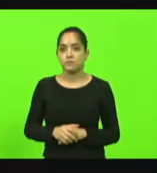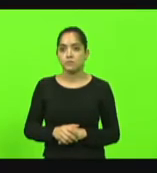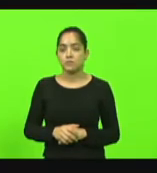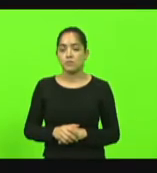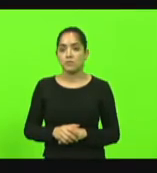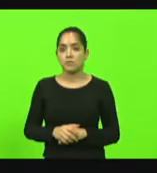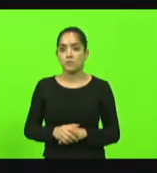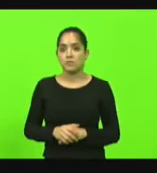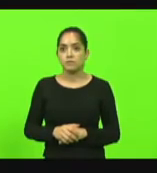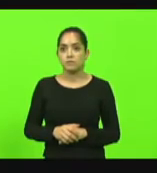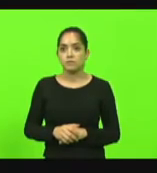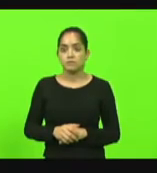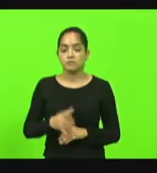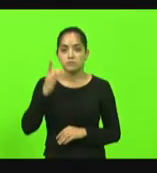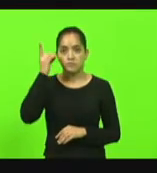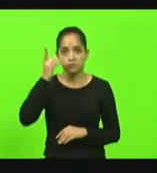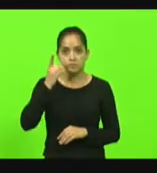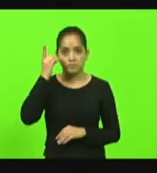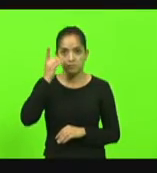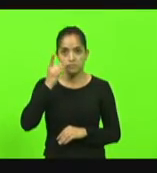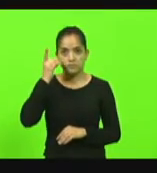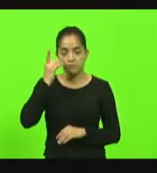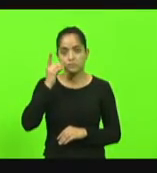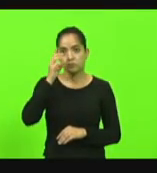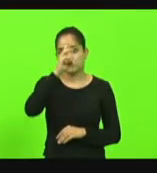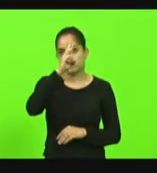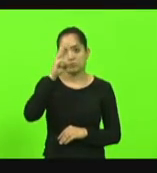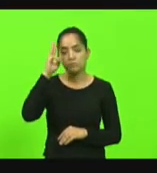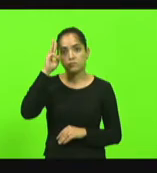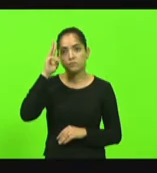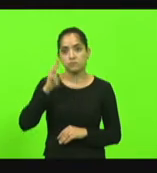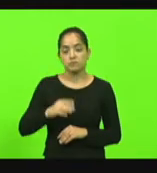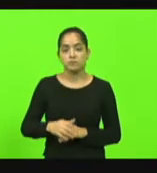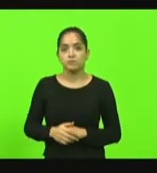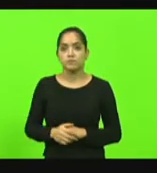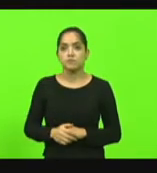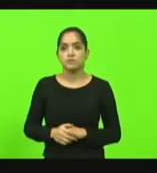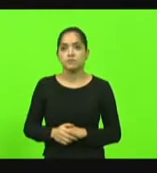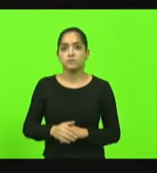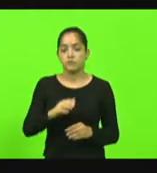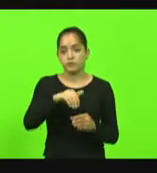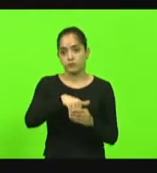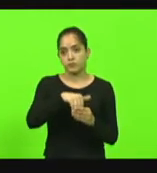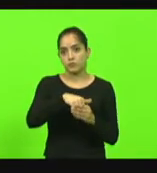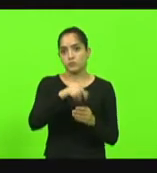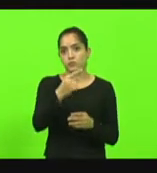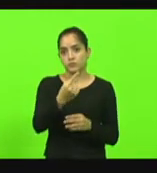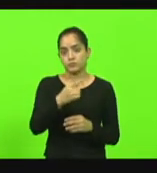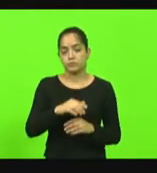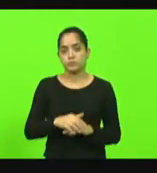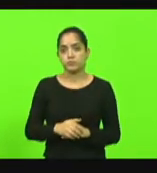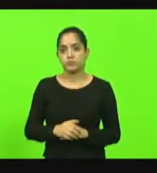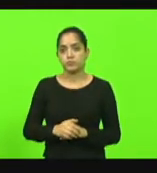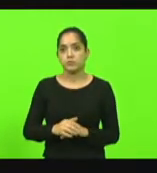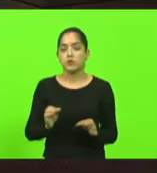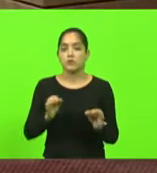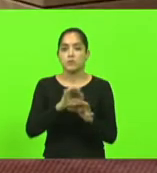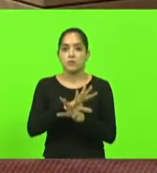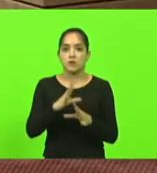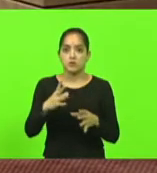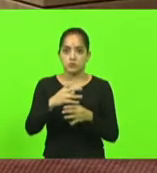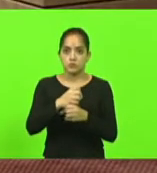registro. Como vota deputado Volney Weber? Vota 1. Encerrada a votação,